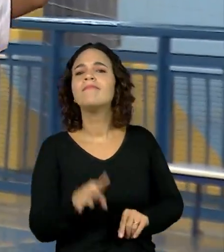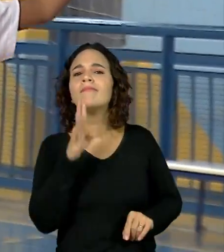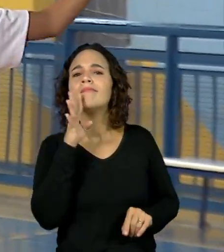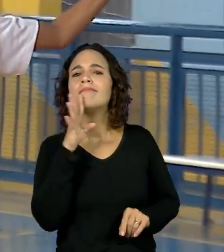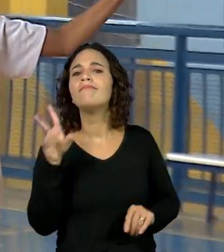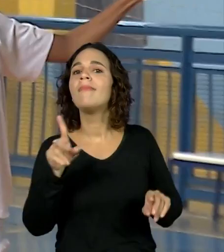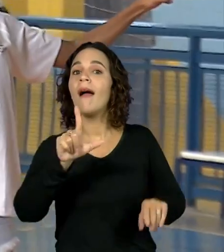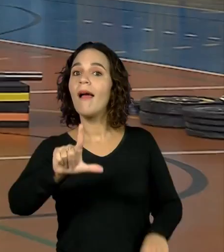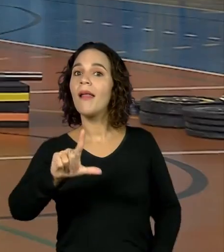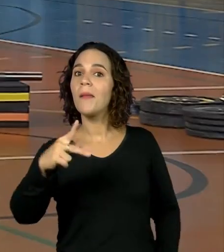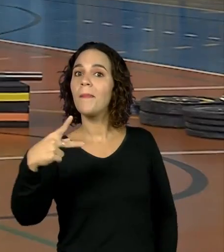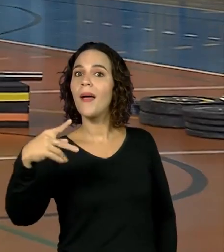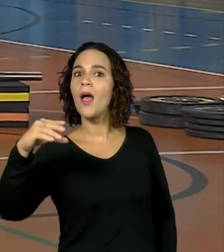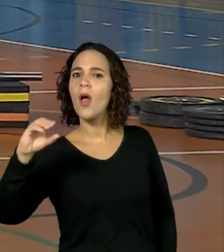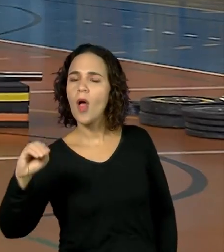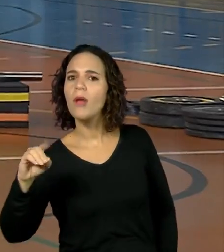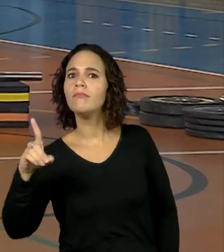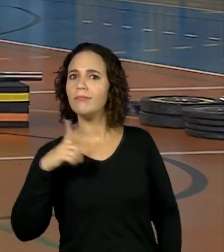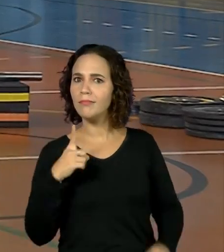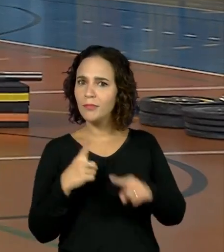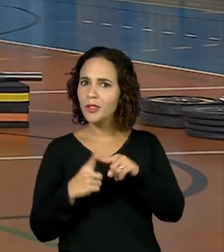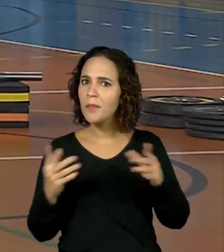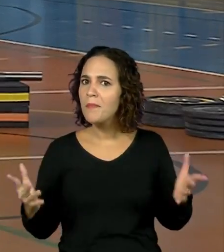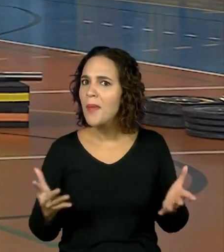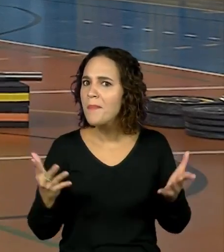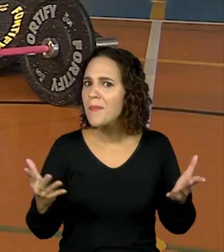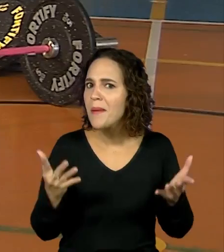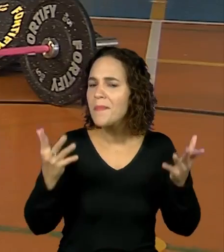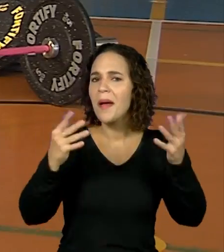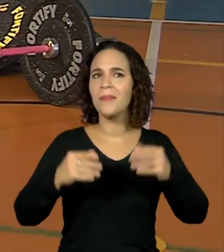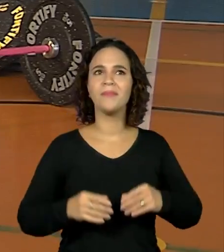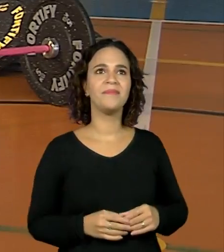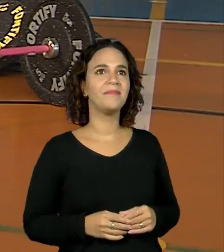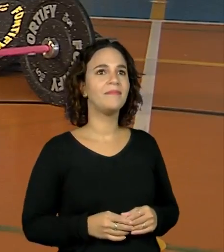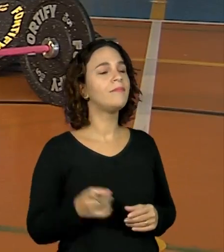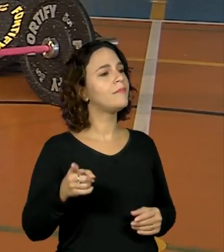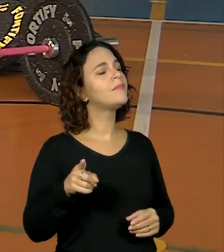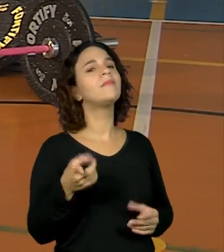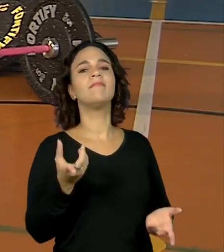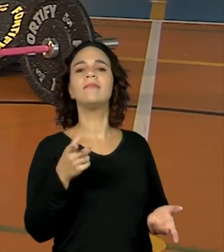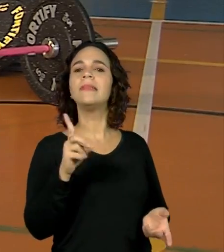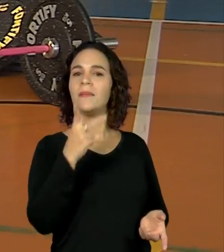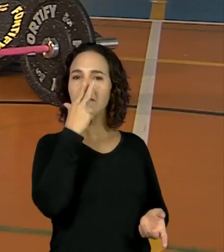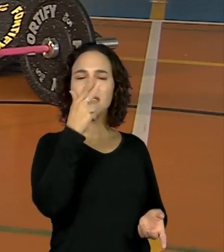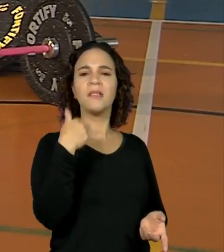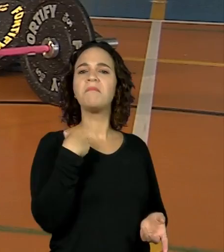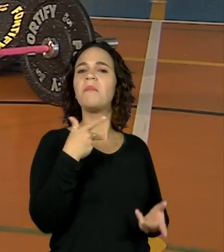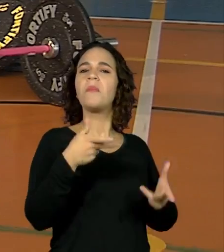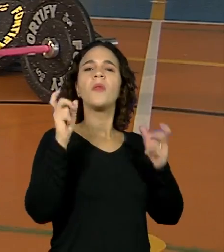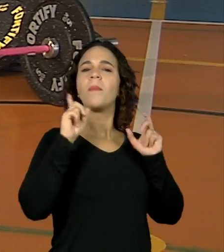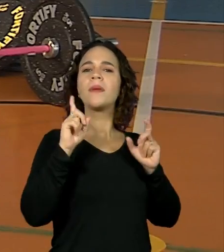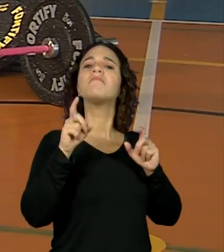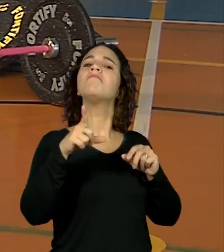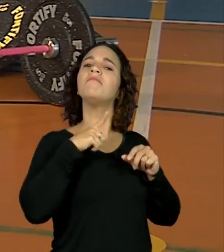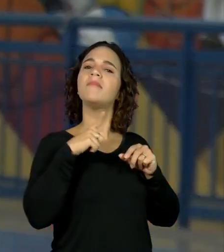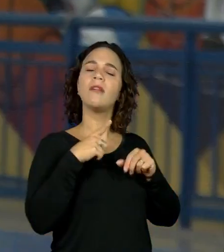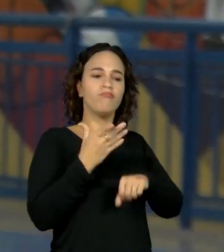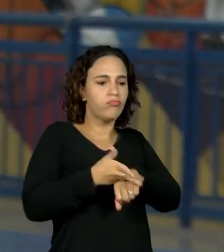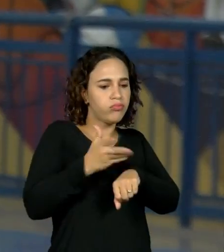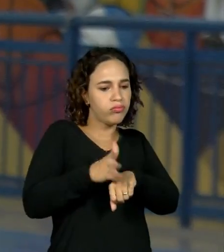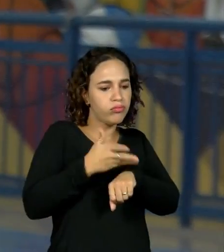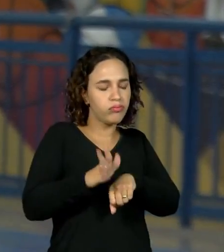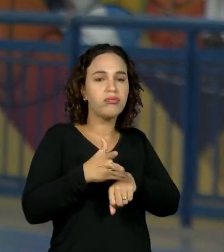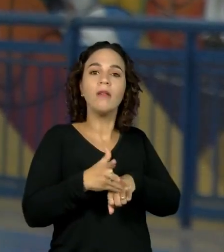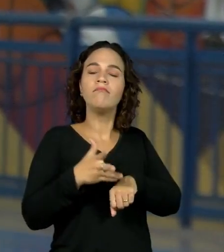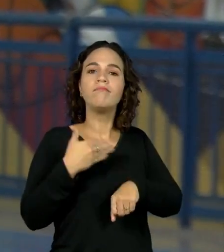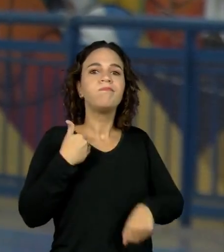do LPO, levantamento de peso olímpico. Ele educa sem querer. Então, para você praticar uma